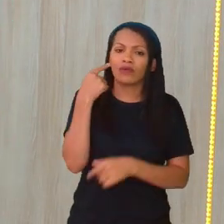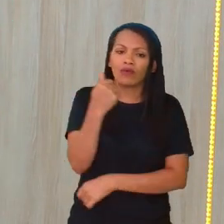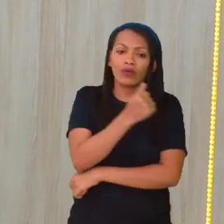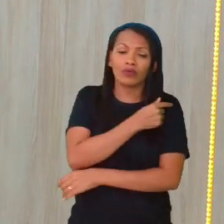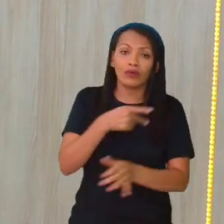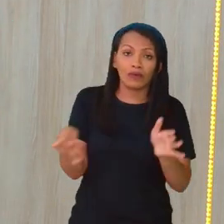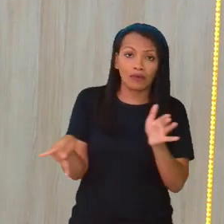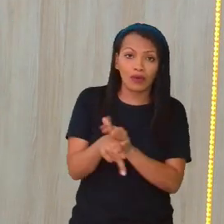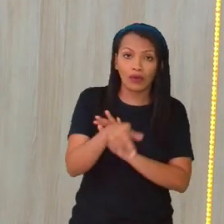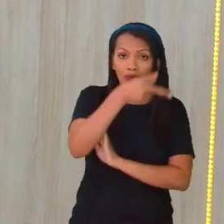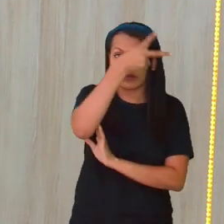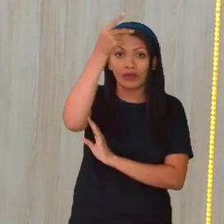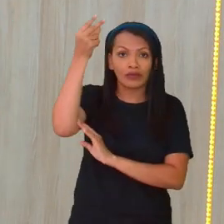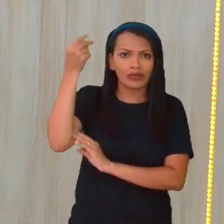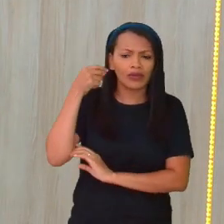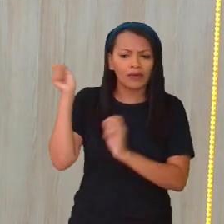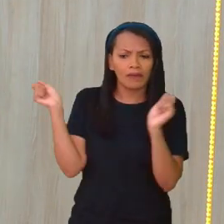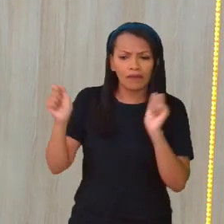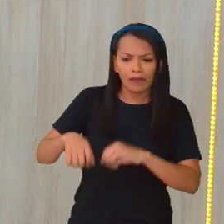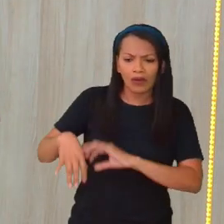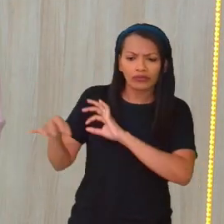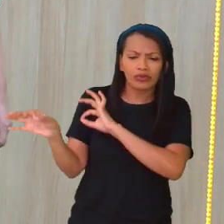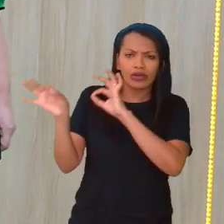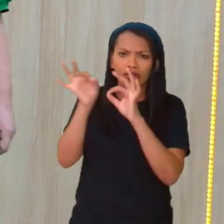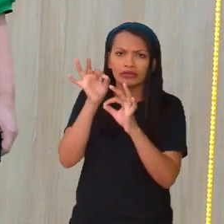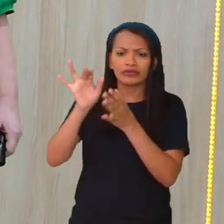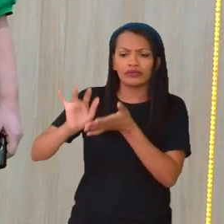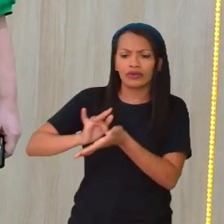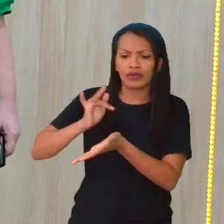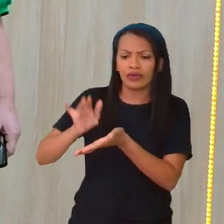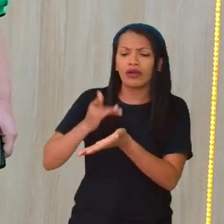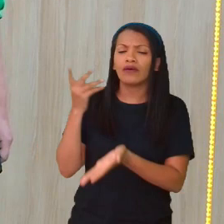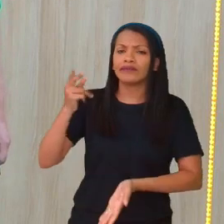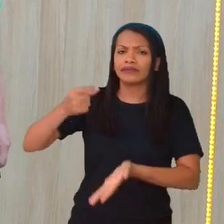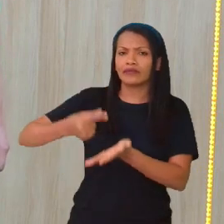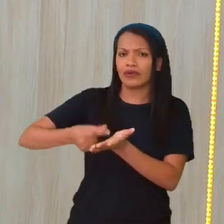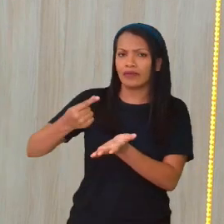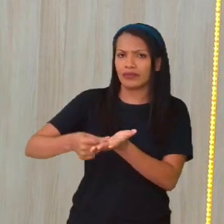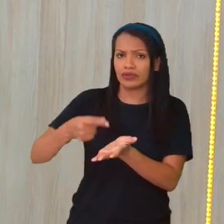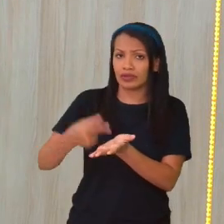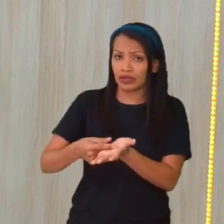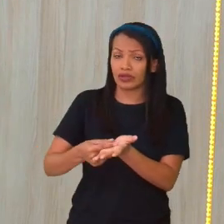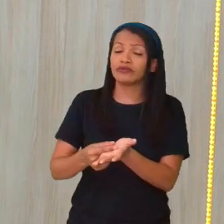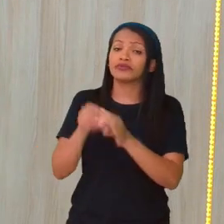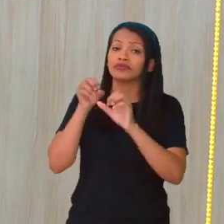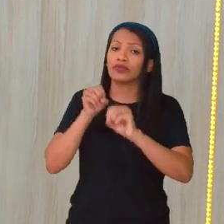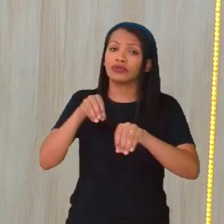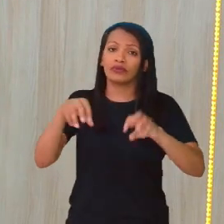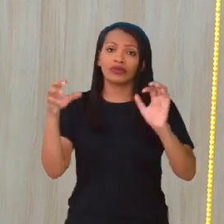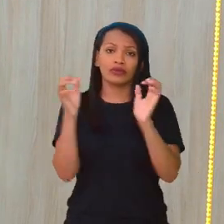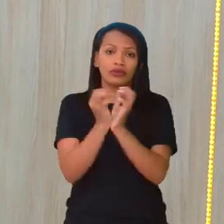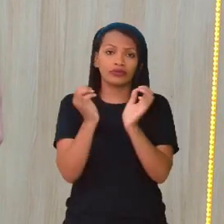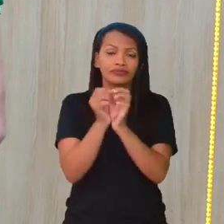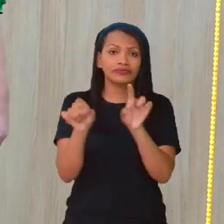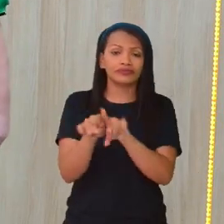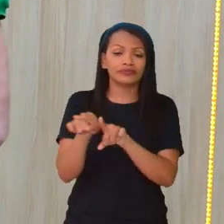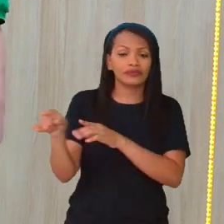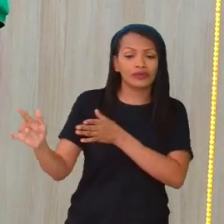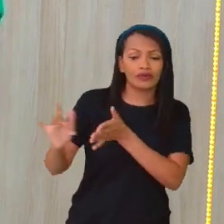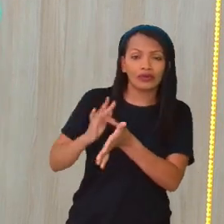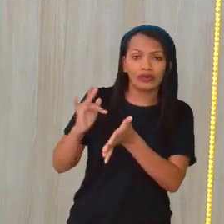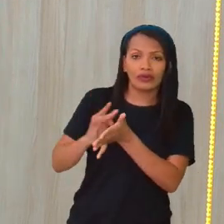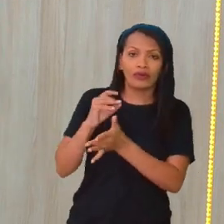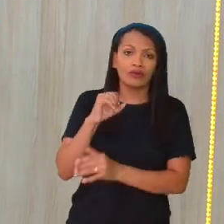do Recife pode assistir pelo seu aplicativo, através do seu celular e através do seu